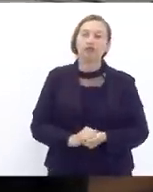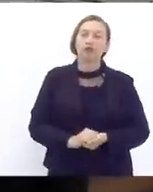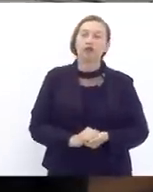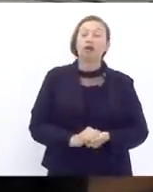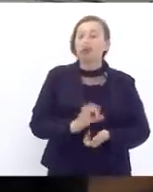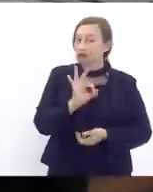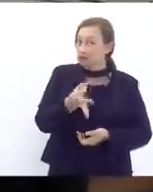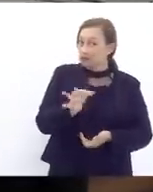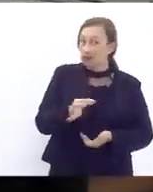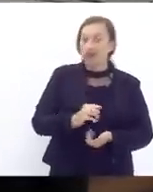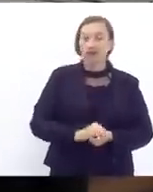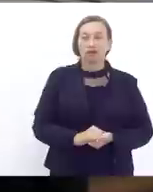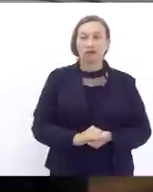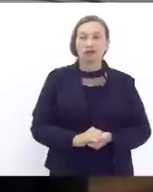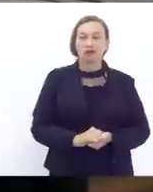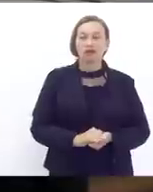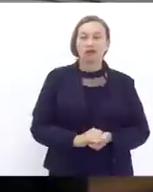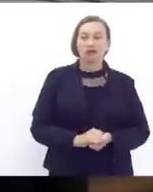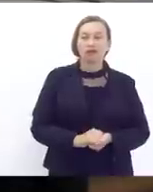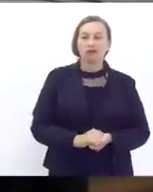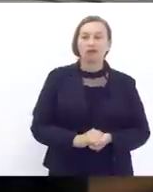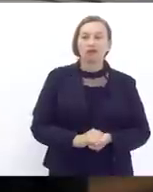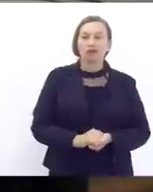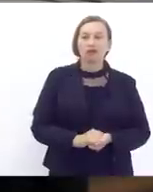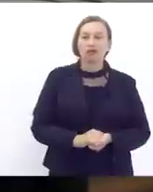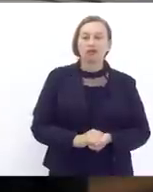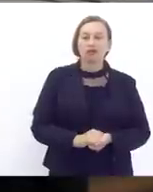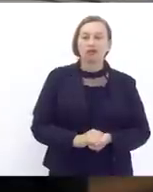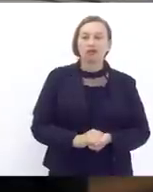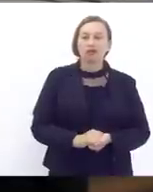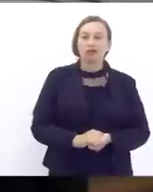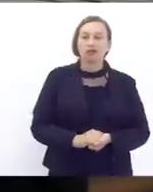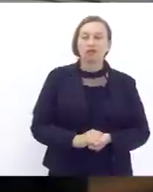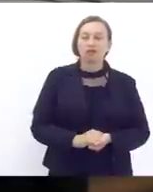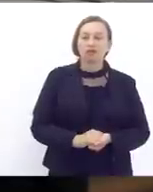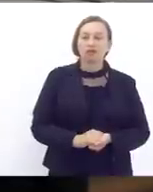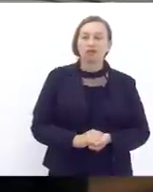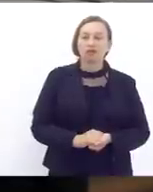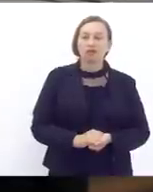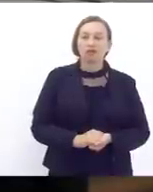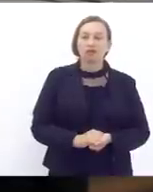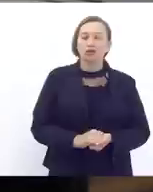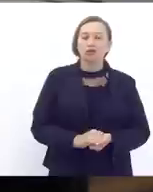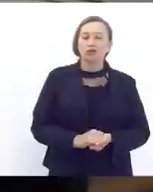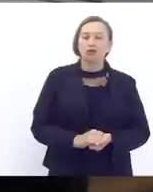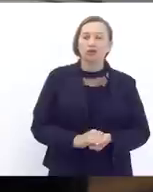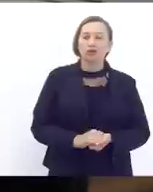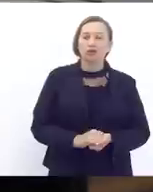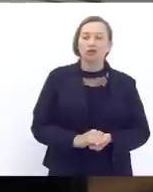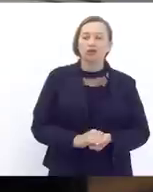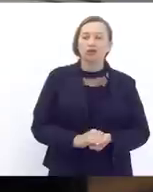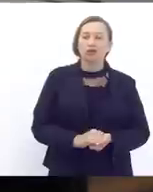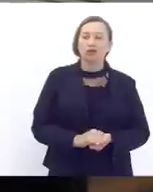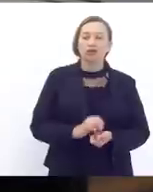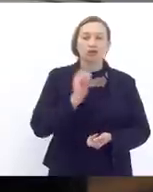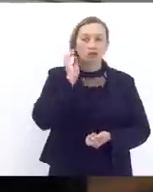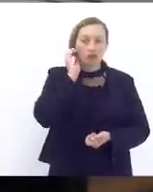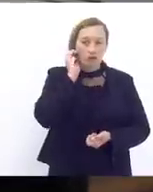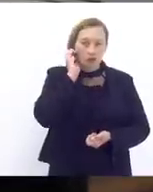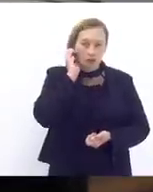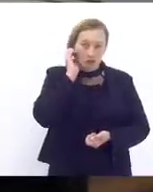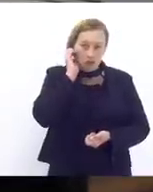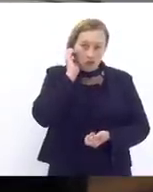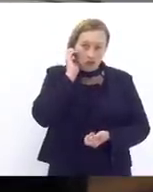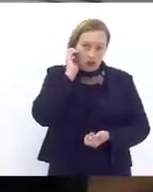Com certeza tá a questão é o seguinte proporia a comissão